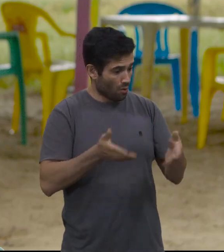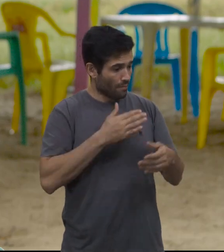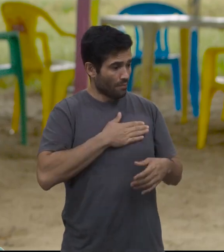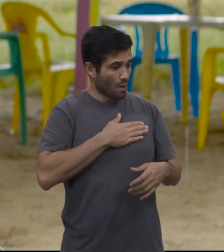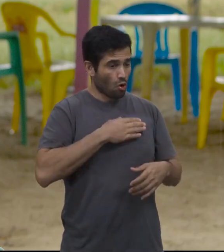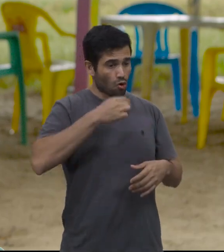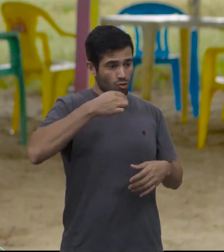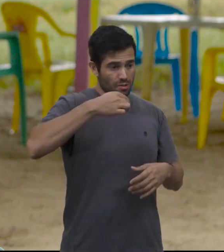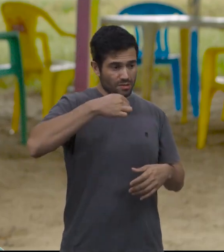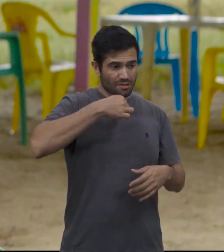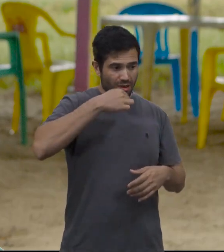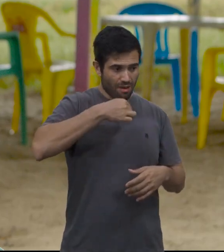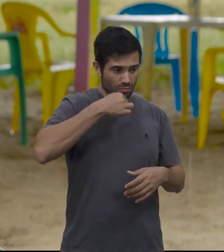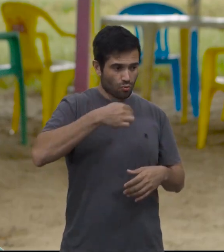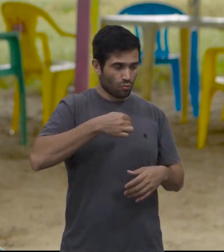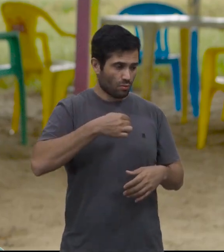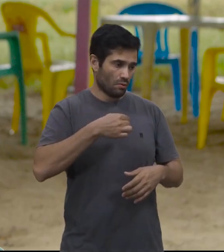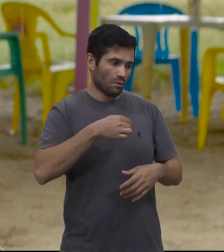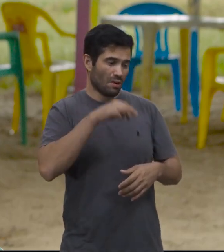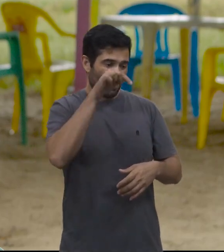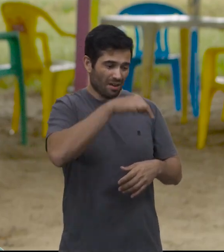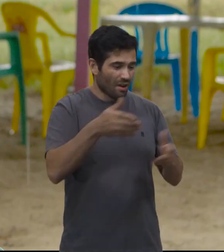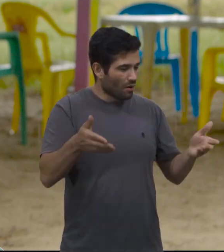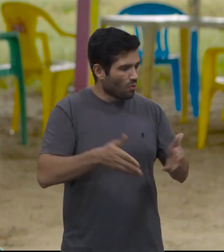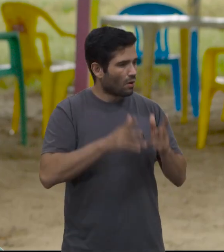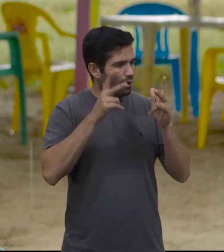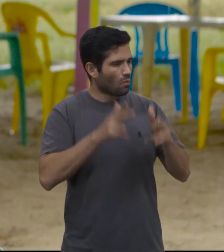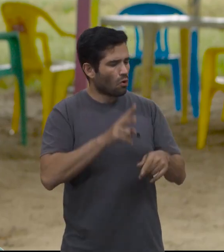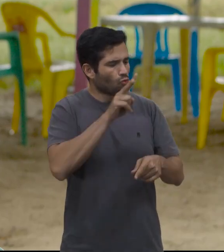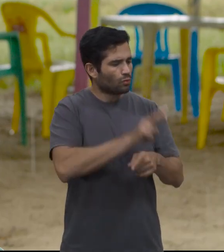meus netos, aqui você vai ter eles como a